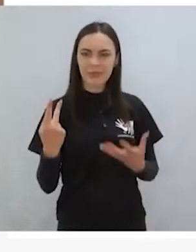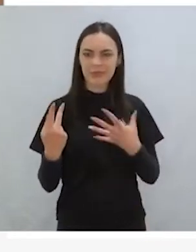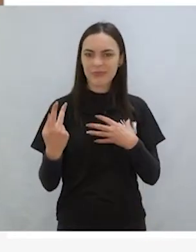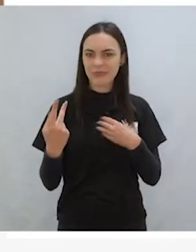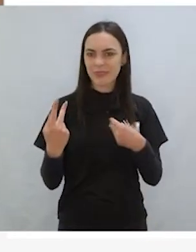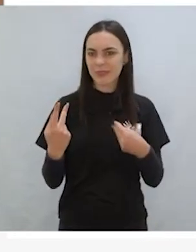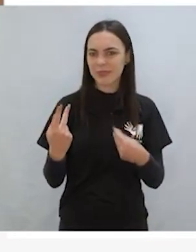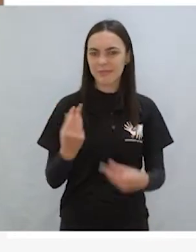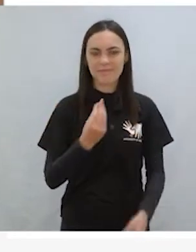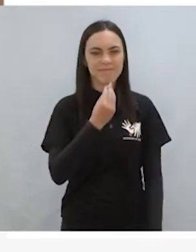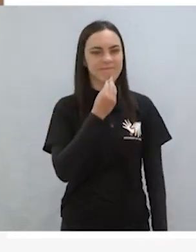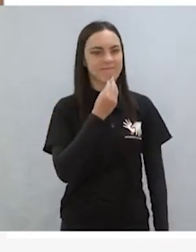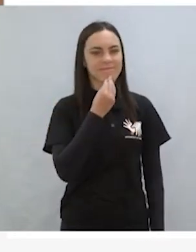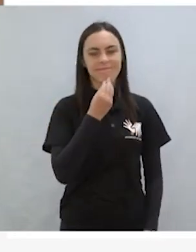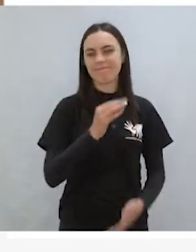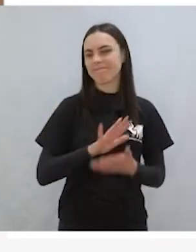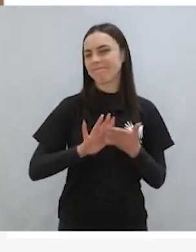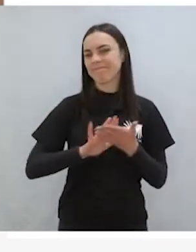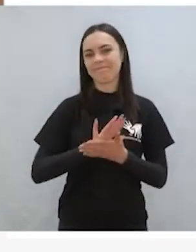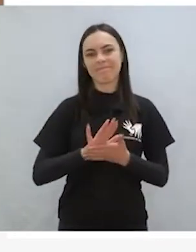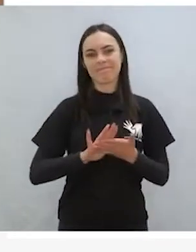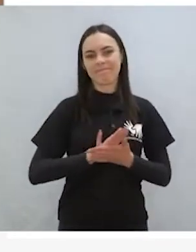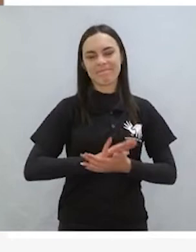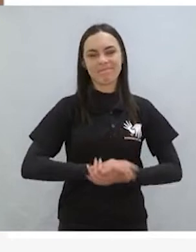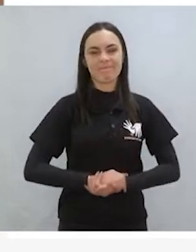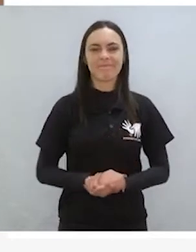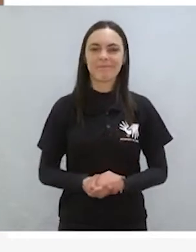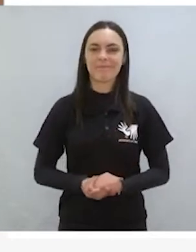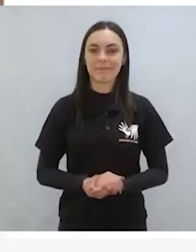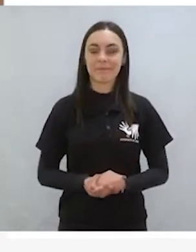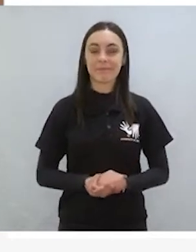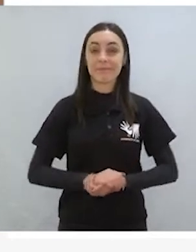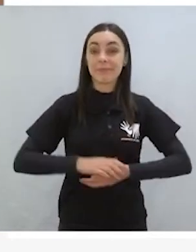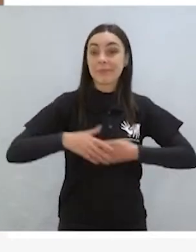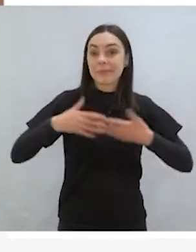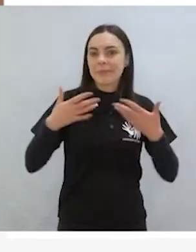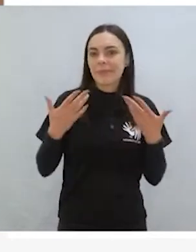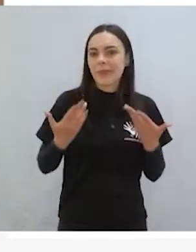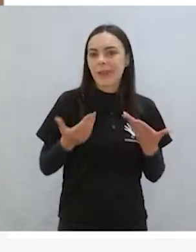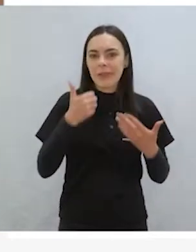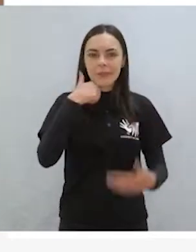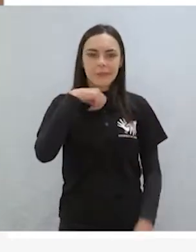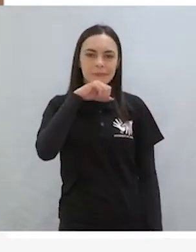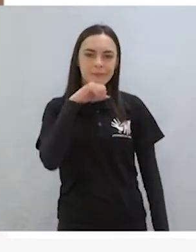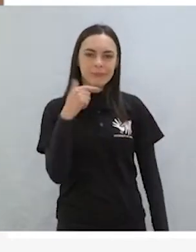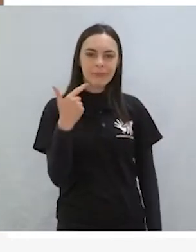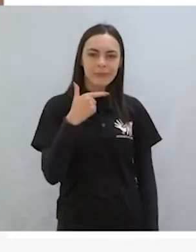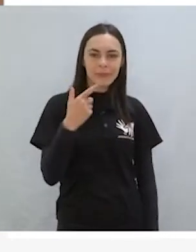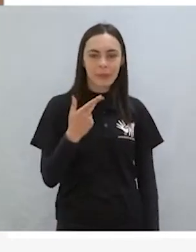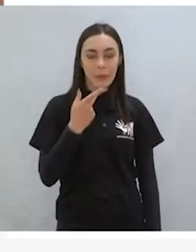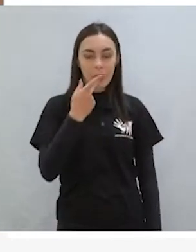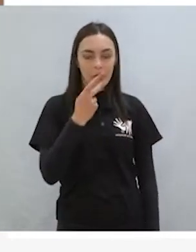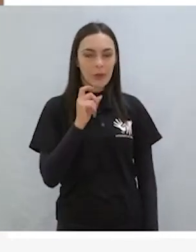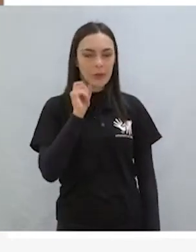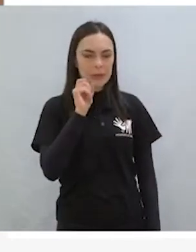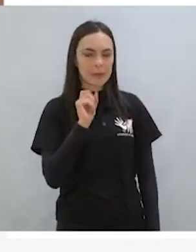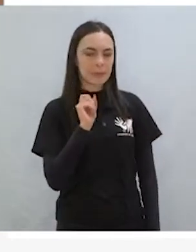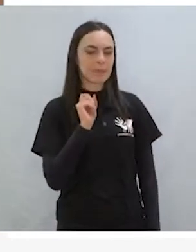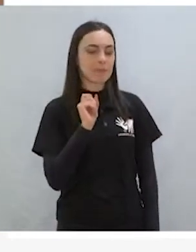e Romilda não teriam a menor chance. Então, a madrasta